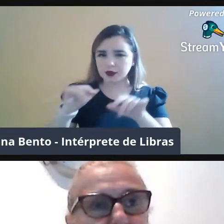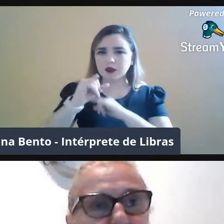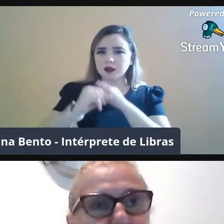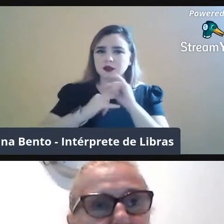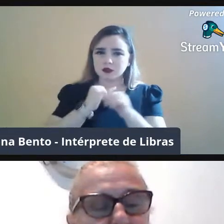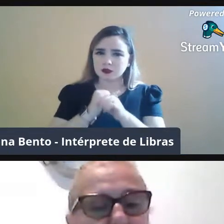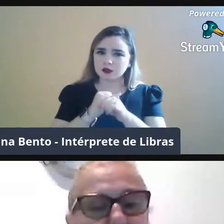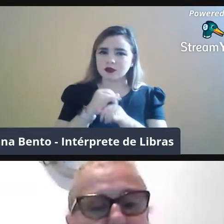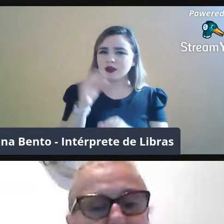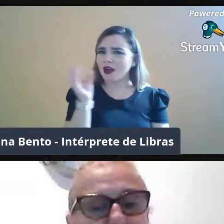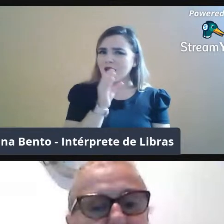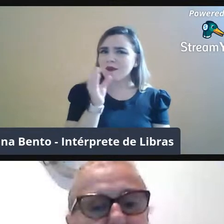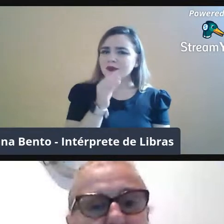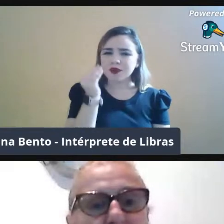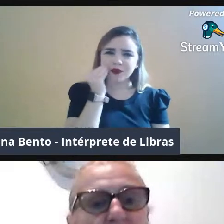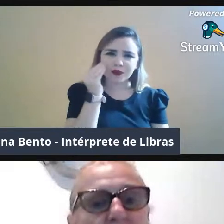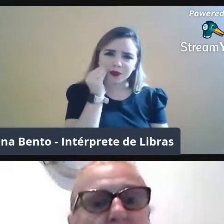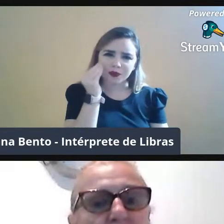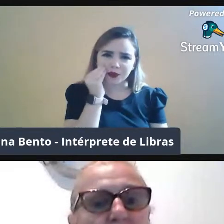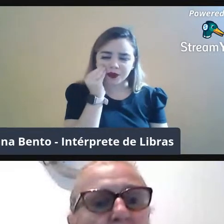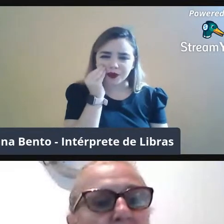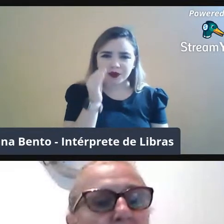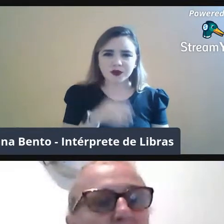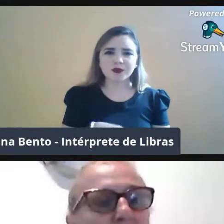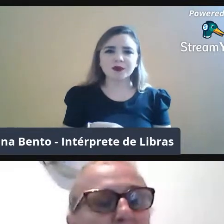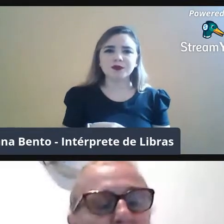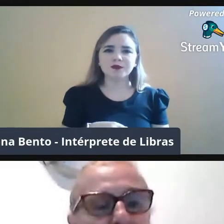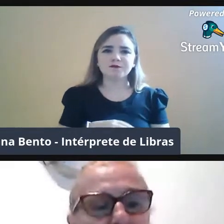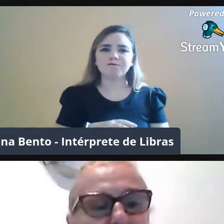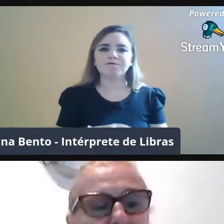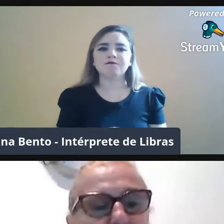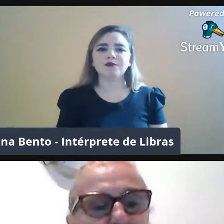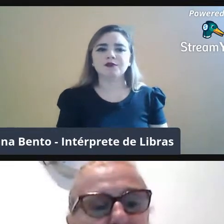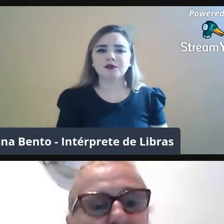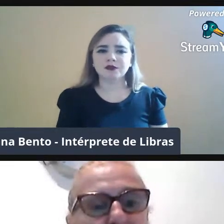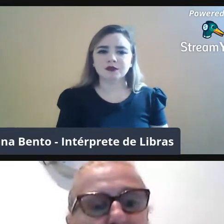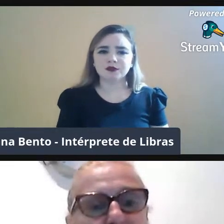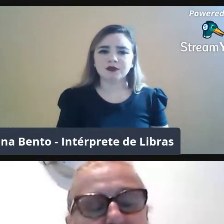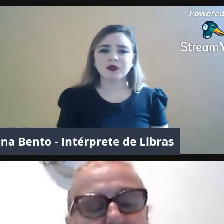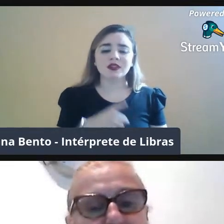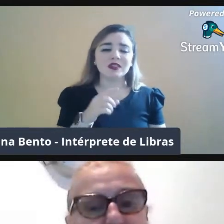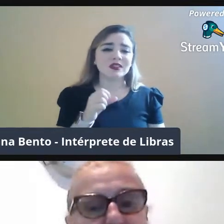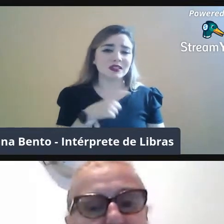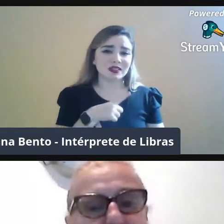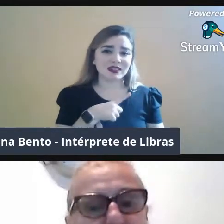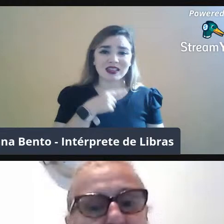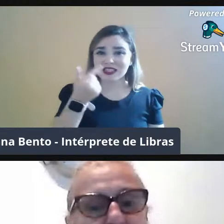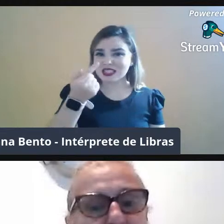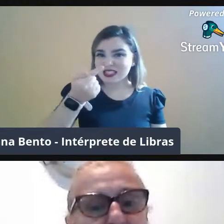mostrar aqui rapidamente essa obra dele. Uhum. Aqui, Oak Trees. São 7 mil